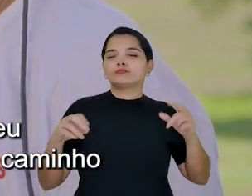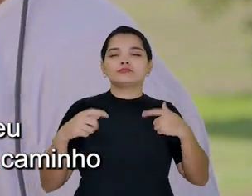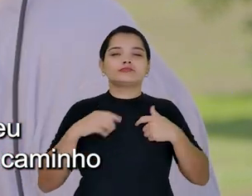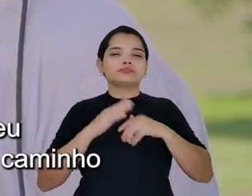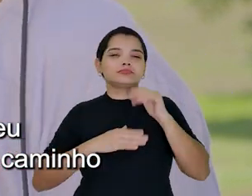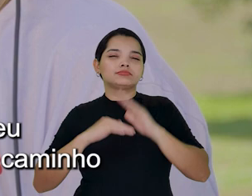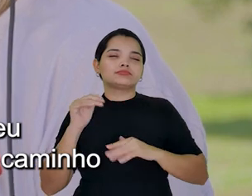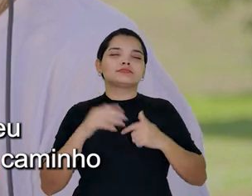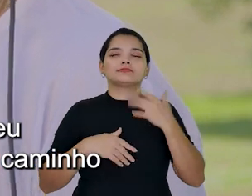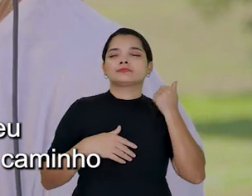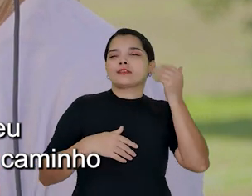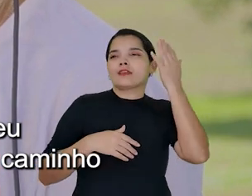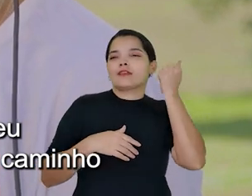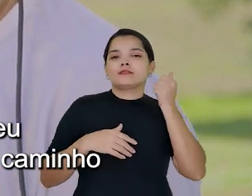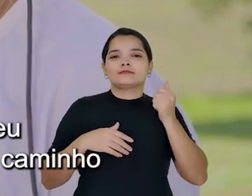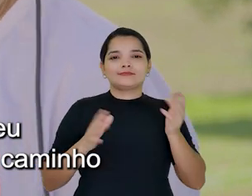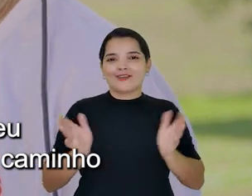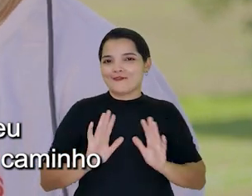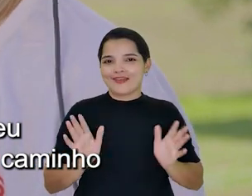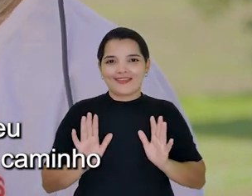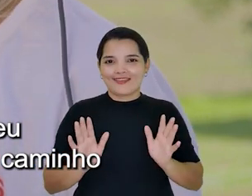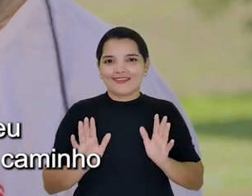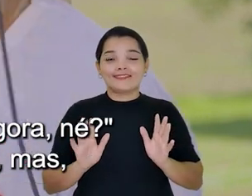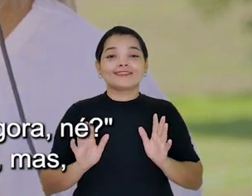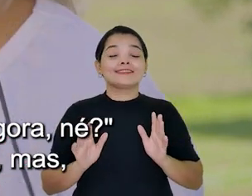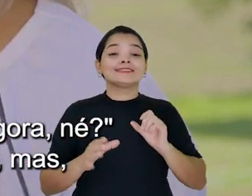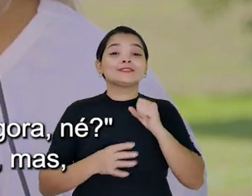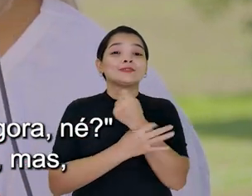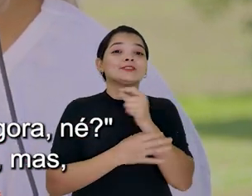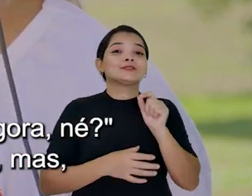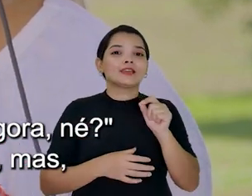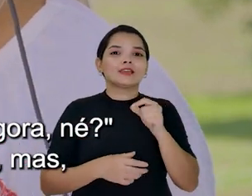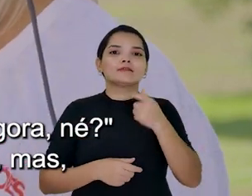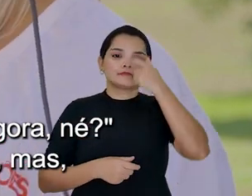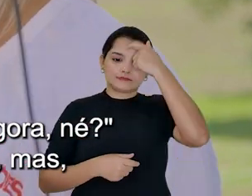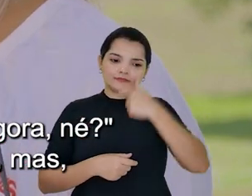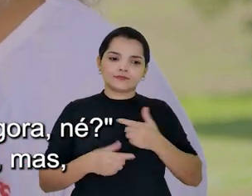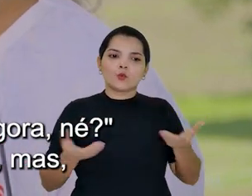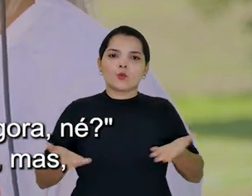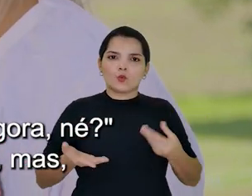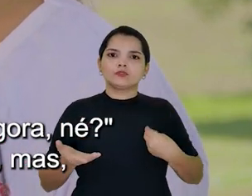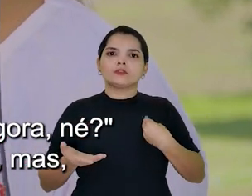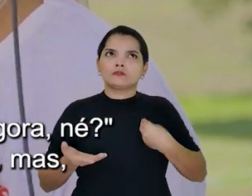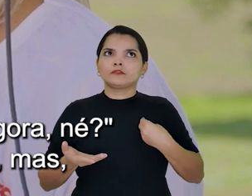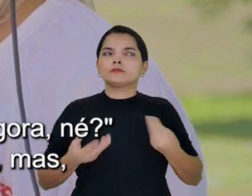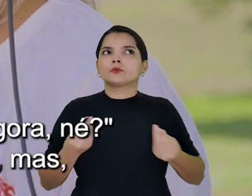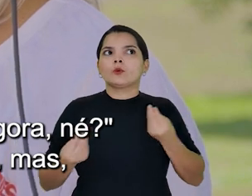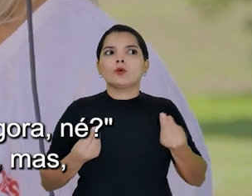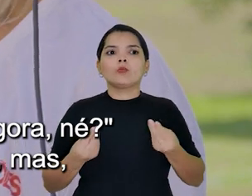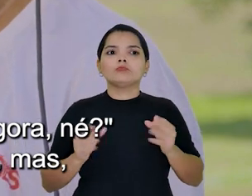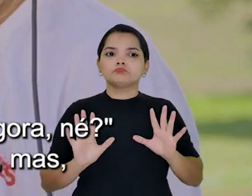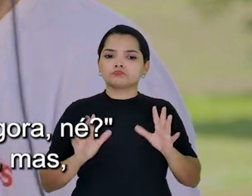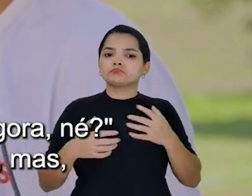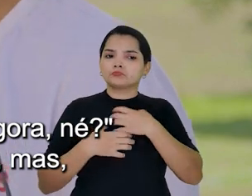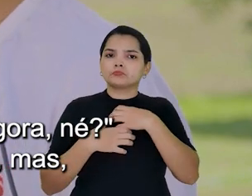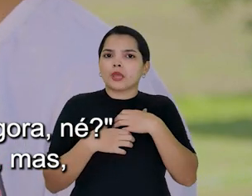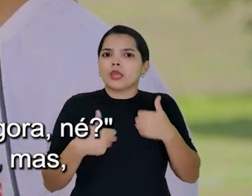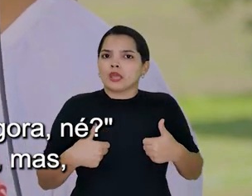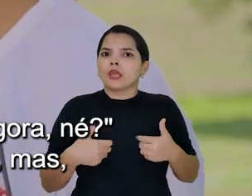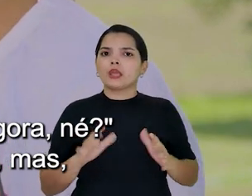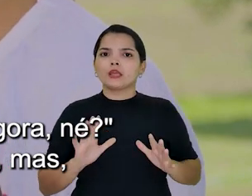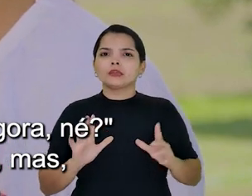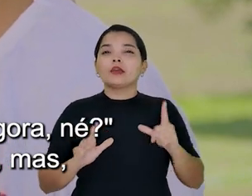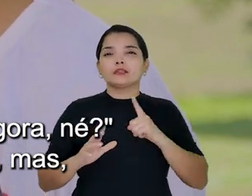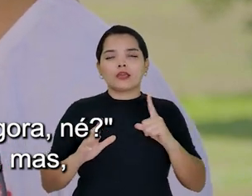é eu sei onde eu estou eu tenho um caminho para percorrer mas eu tô bem Onde eu tô agora né reconhecendo